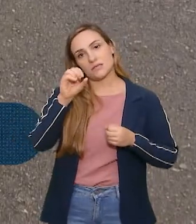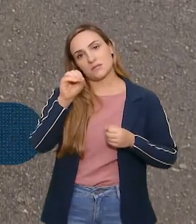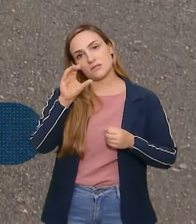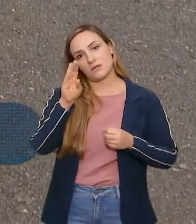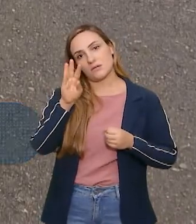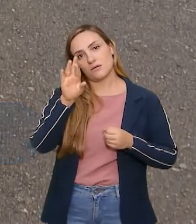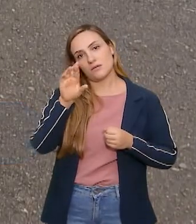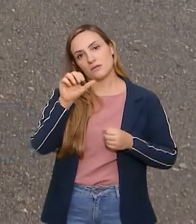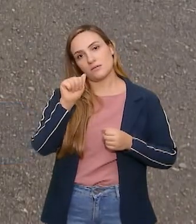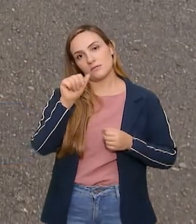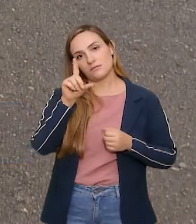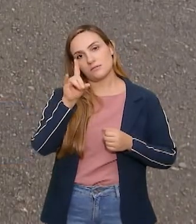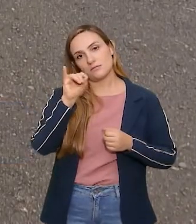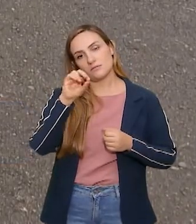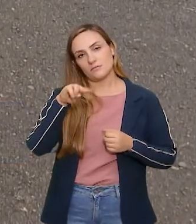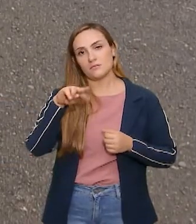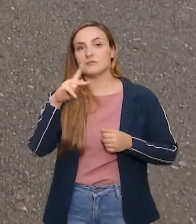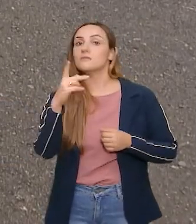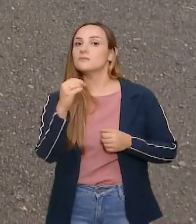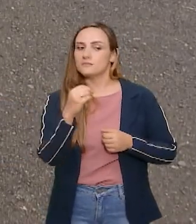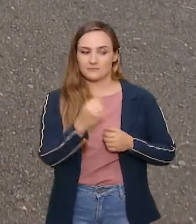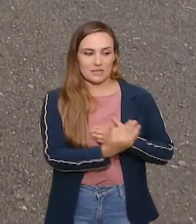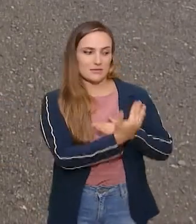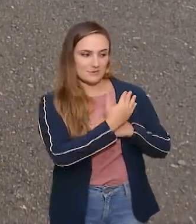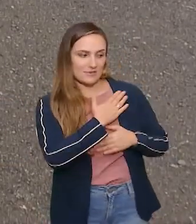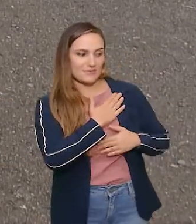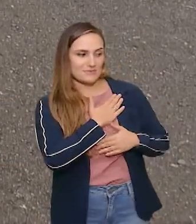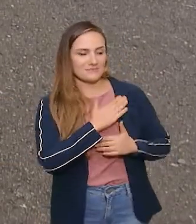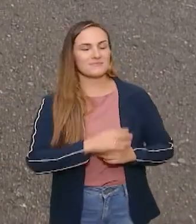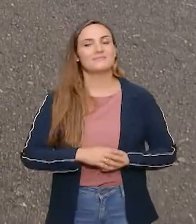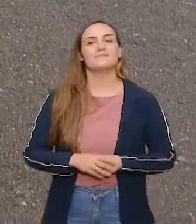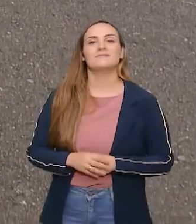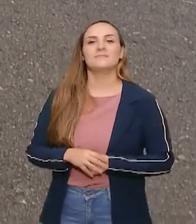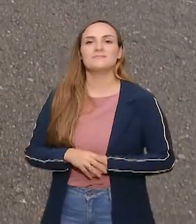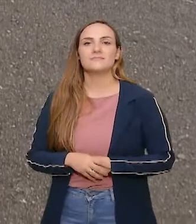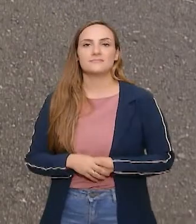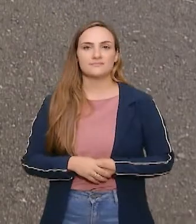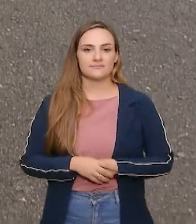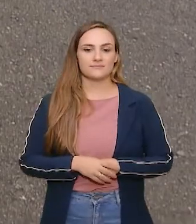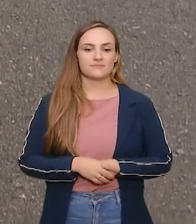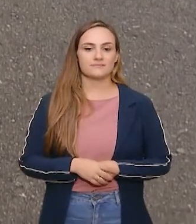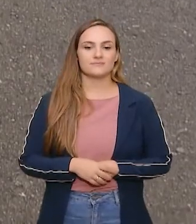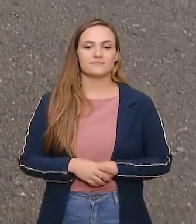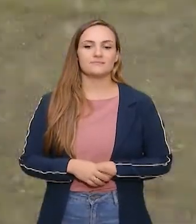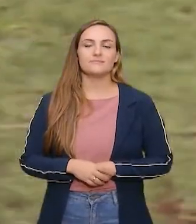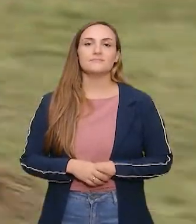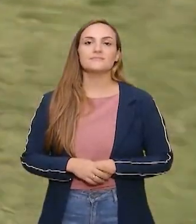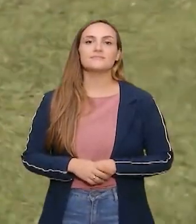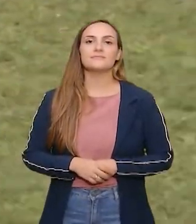cidade satélite do Distrito Federal. Bora lá, Catu, me ajuda a contar a sua história?